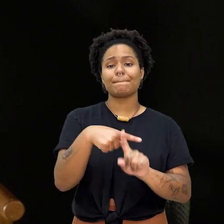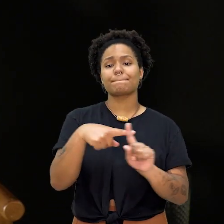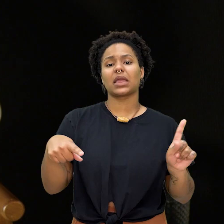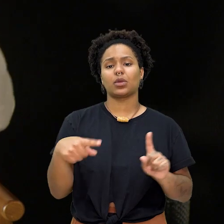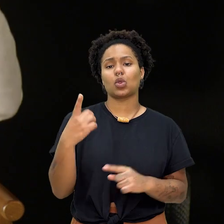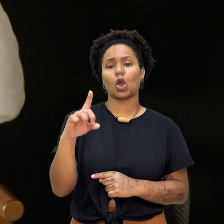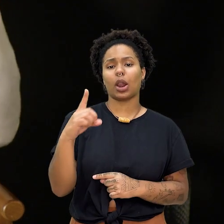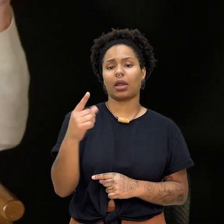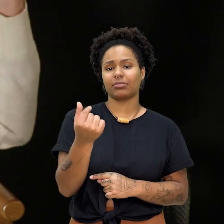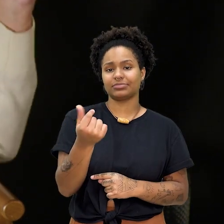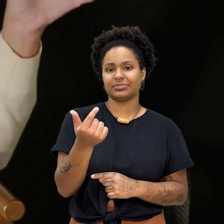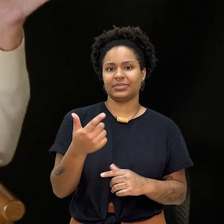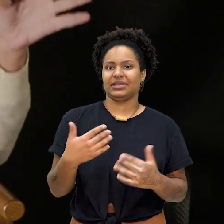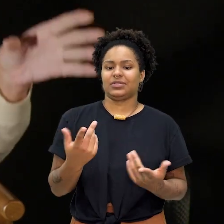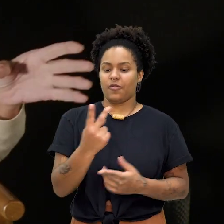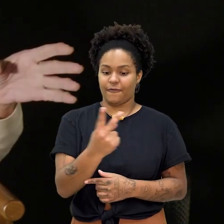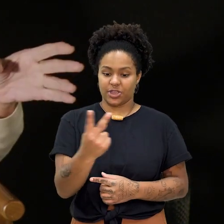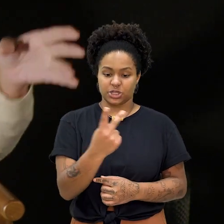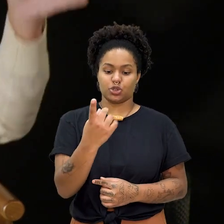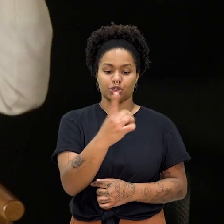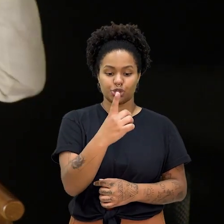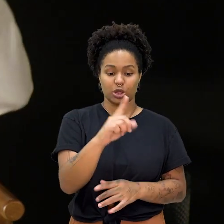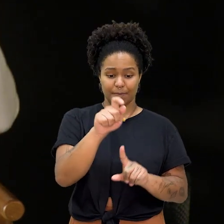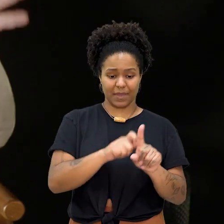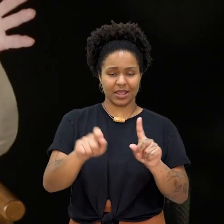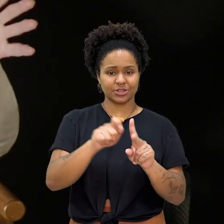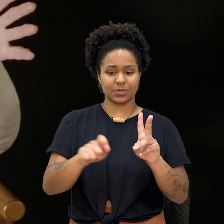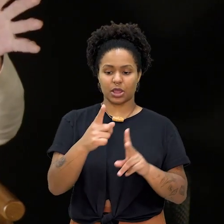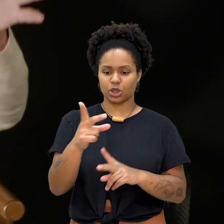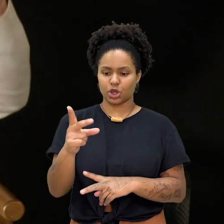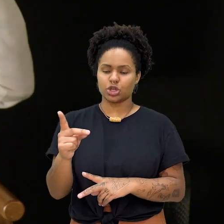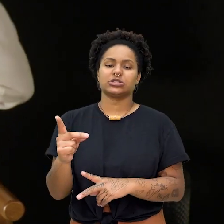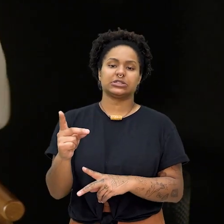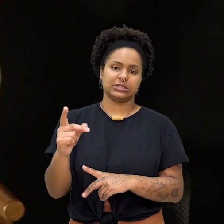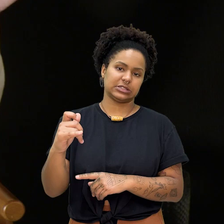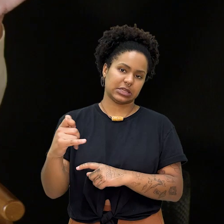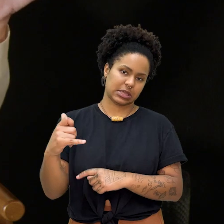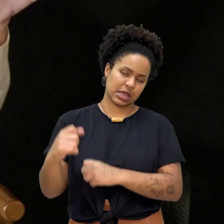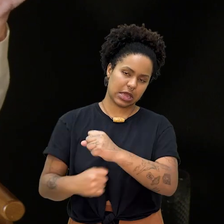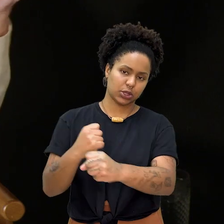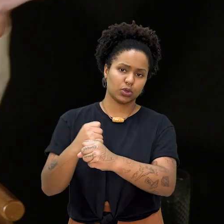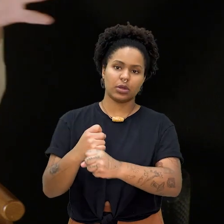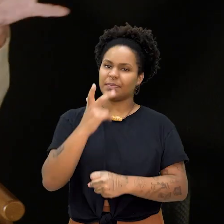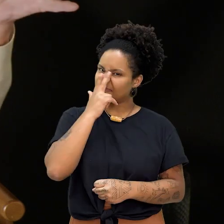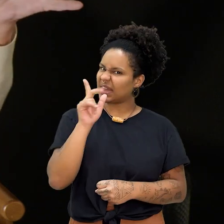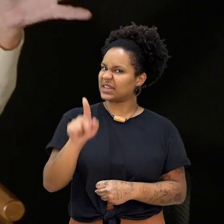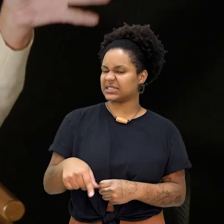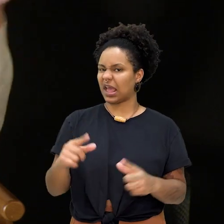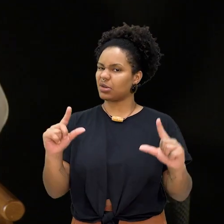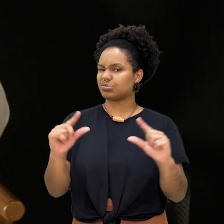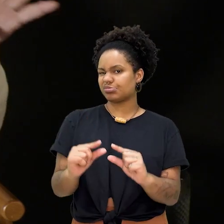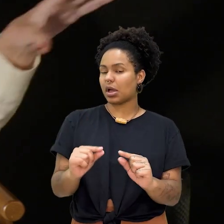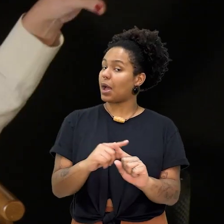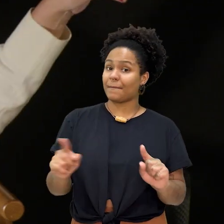de trabalho. Então, os $22 mensais por 12 anos pode parecer um valor